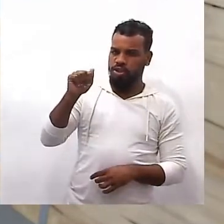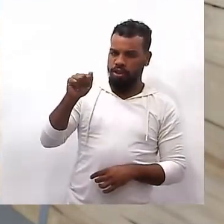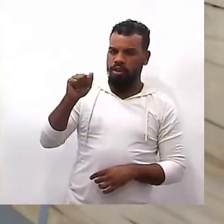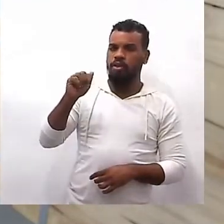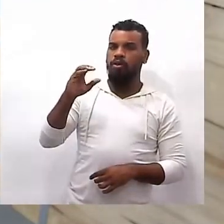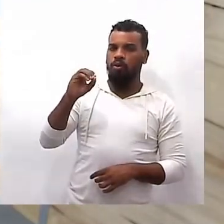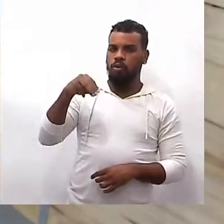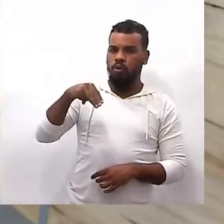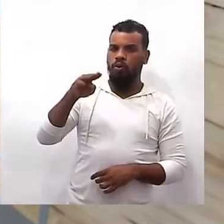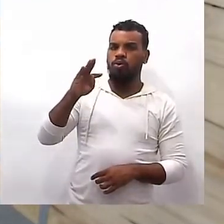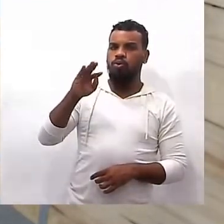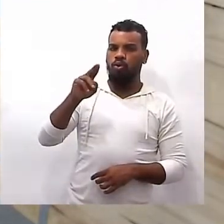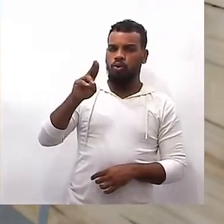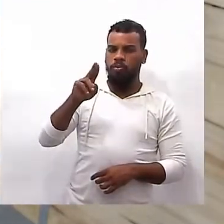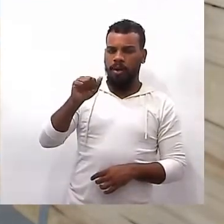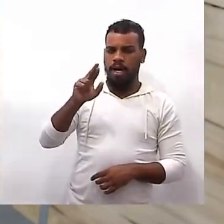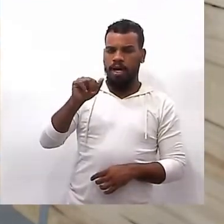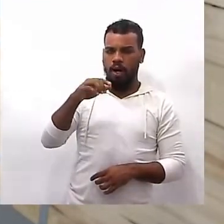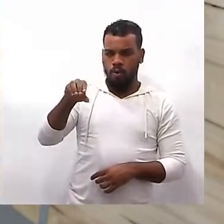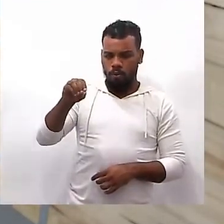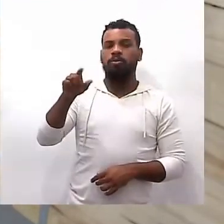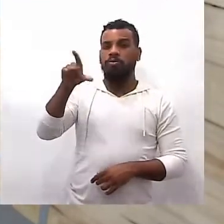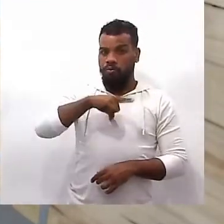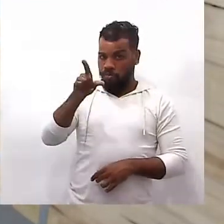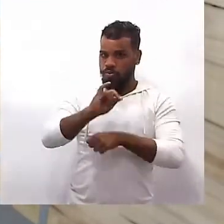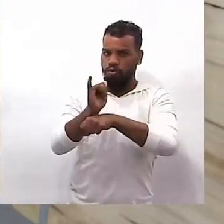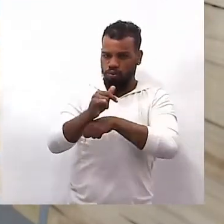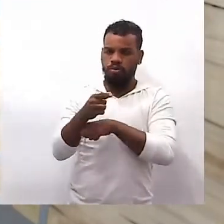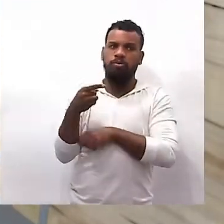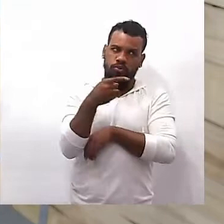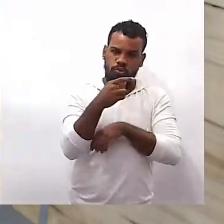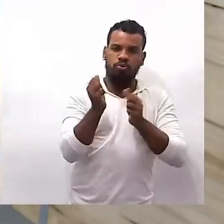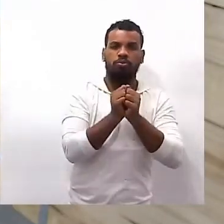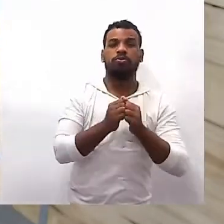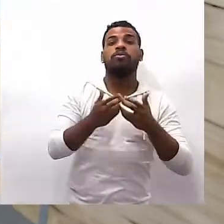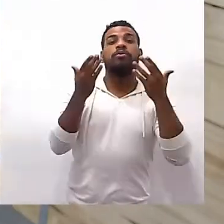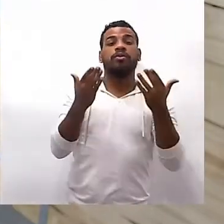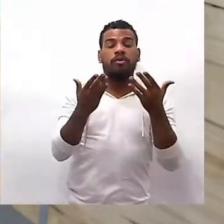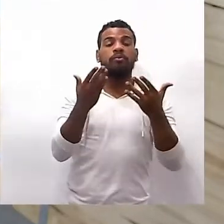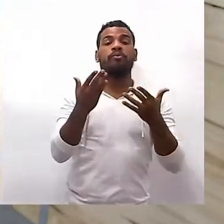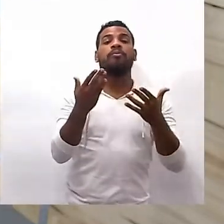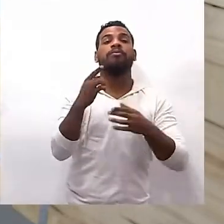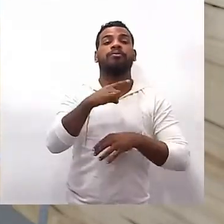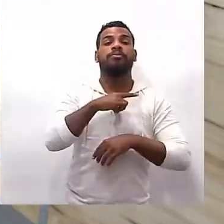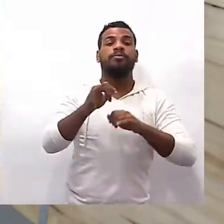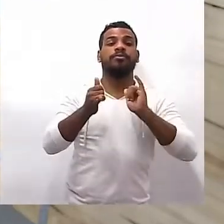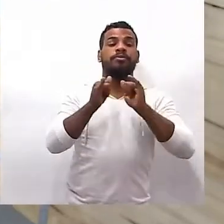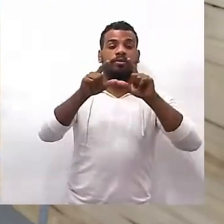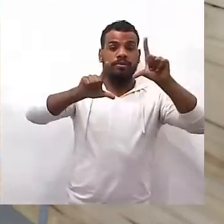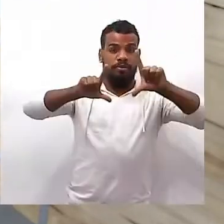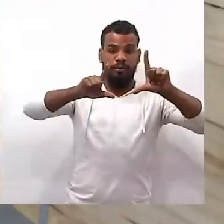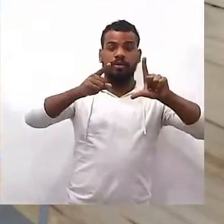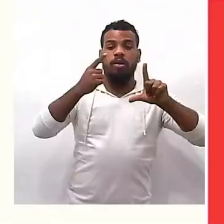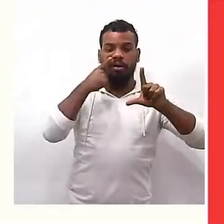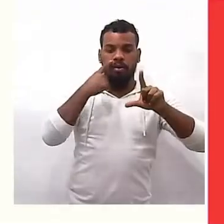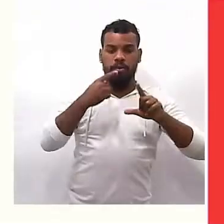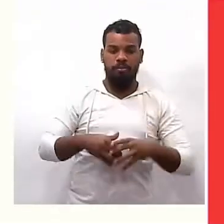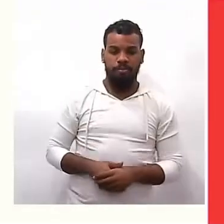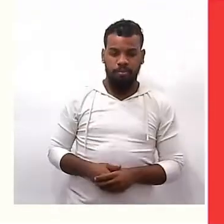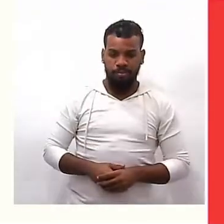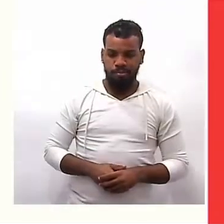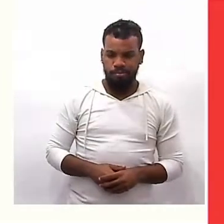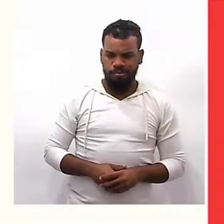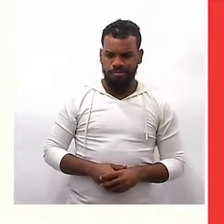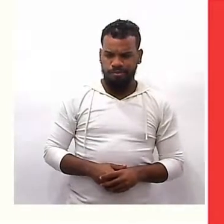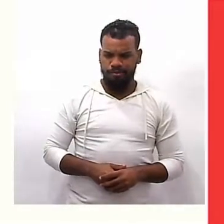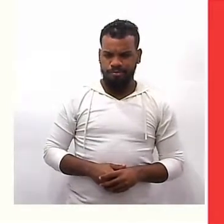de questão massa para mostrar a vocês aqui nessa primeira parte da aula. E eu queria que vocês dessem uma olhada na tela aí, nessa primeira questão. Olha aí na tela,